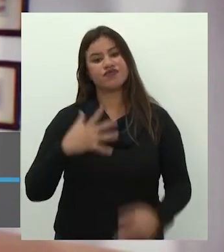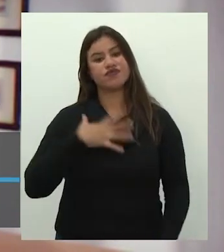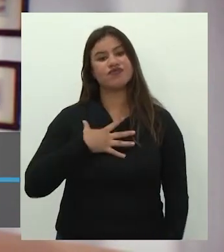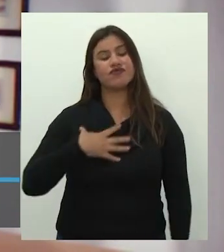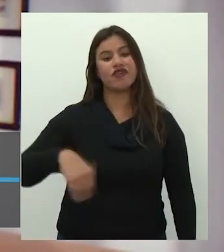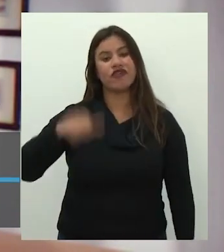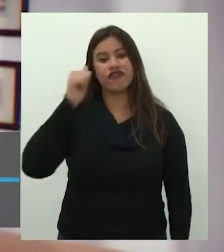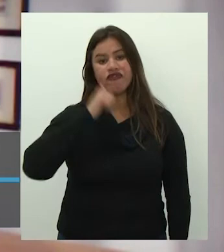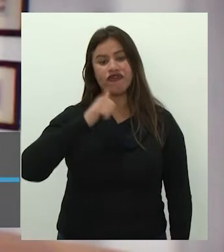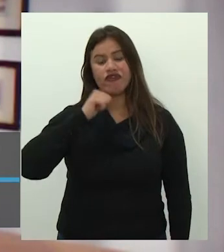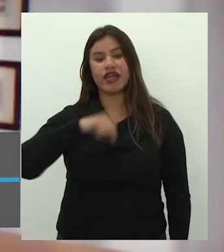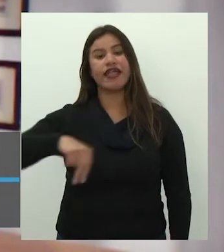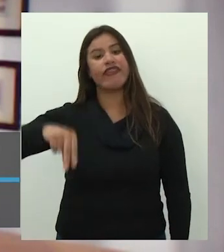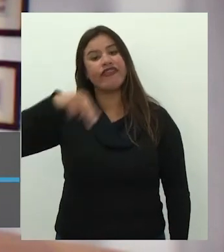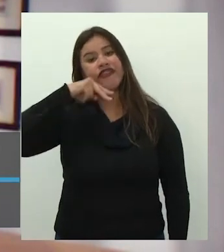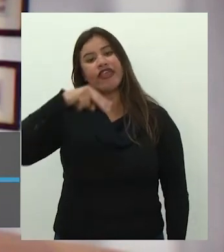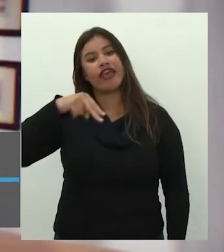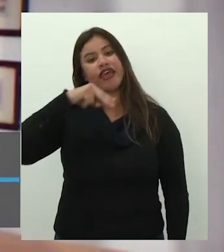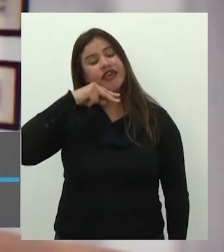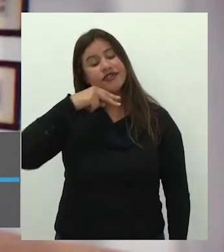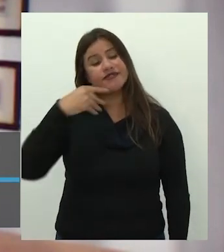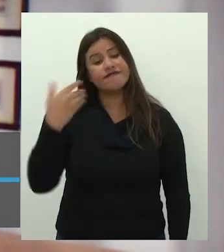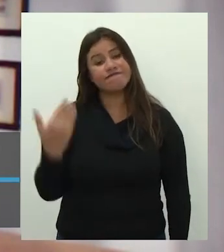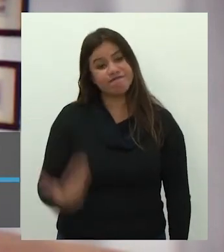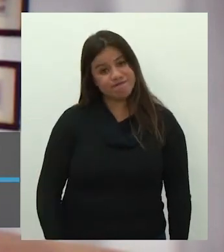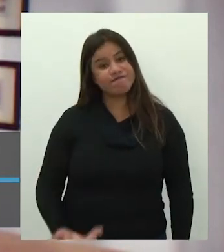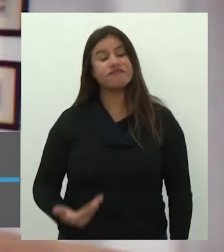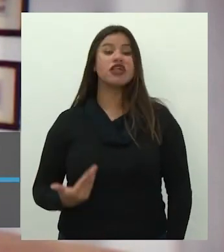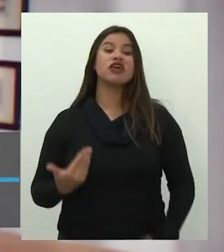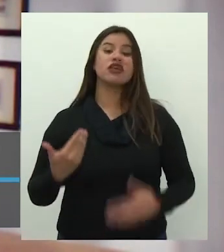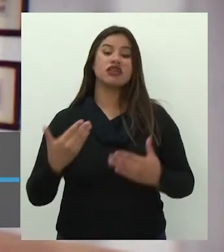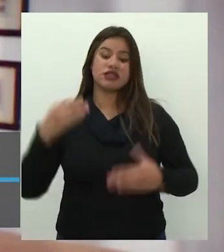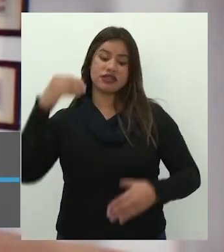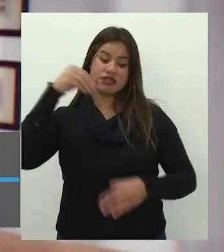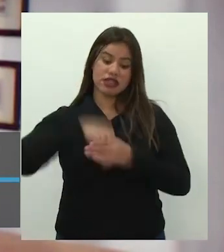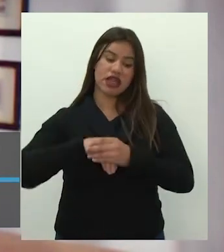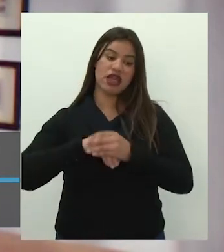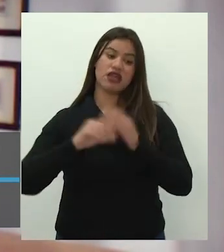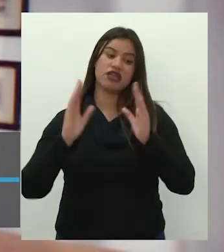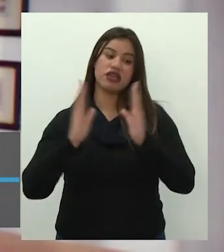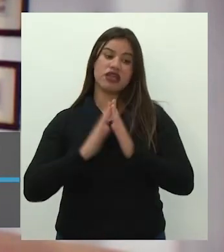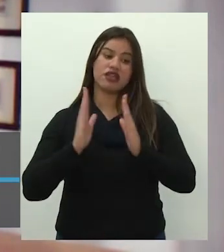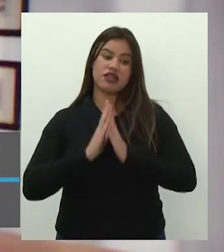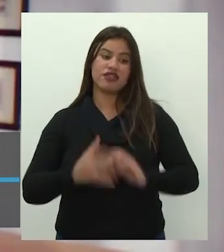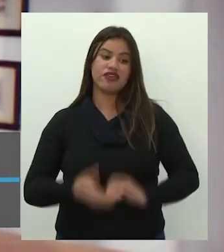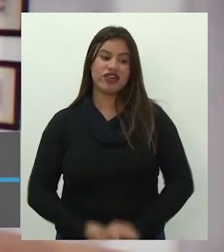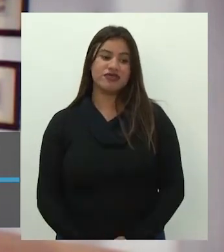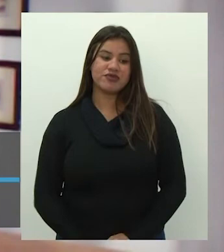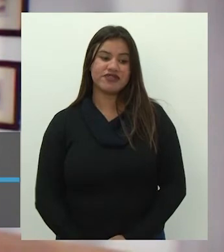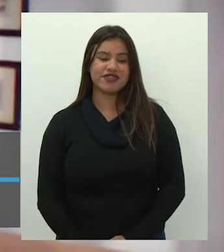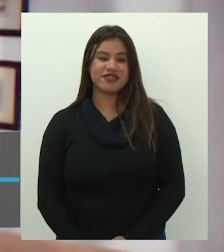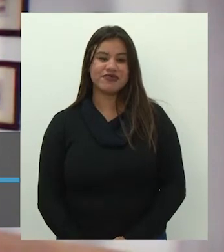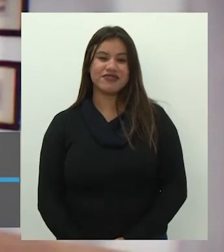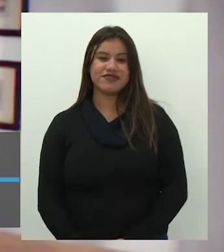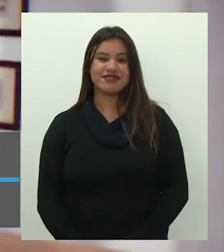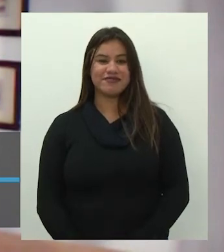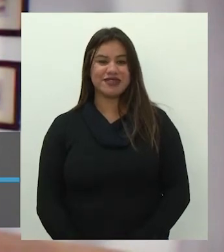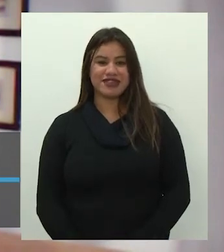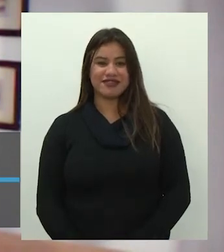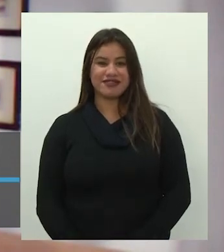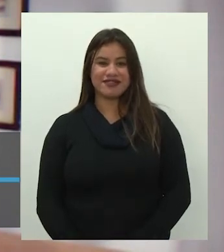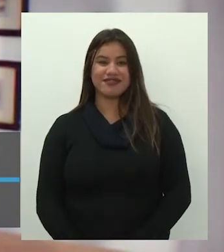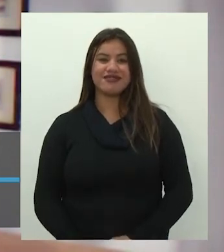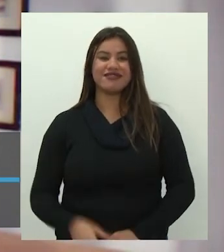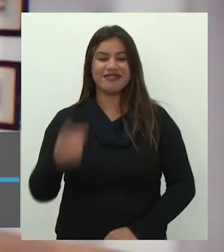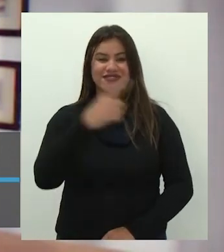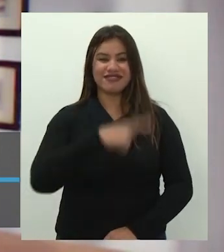filha, o neto, ou seja, dentro de casa, tá? E nós estamos falando